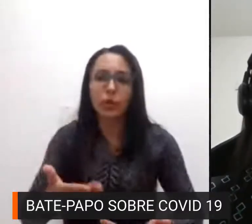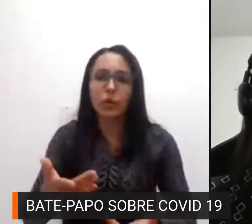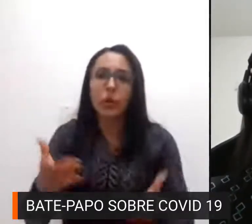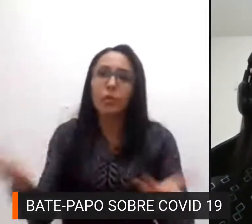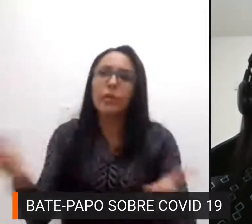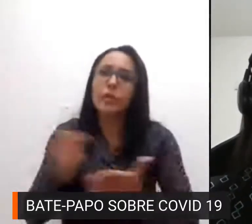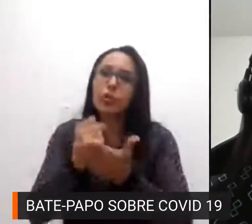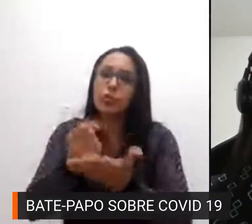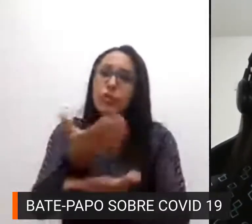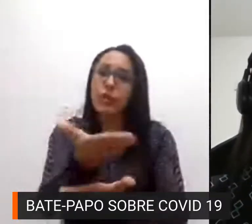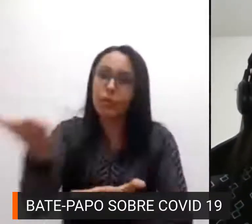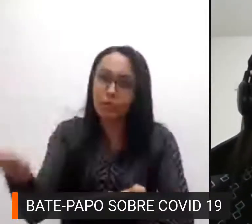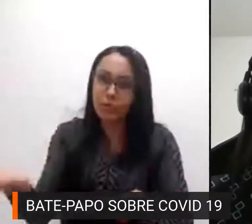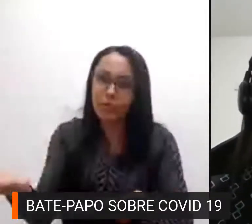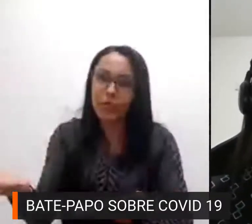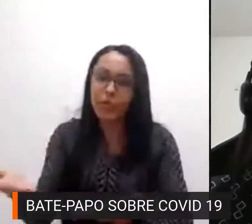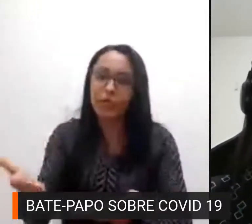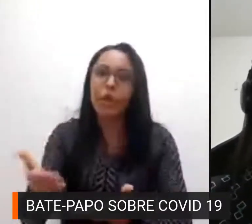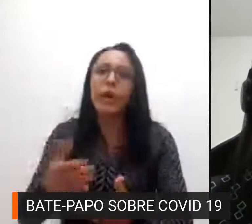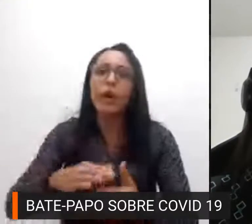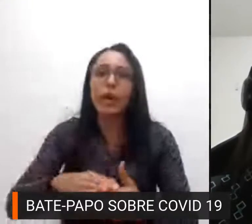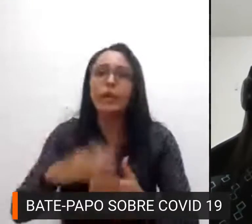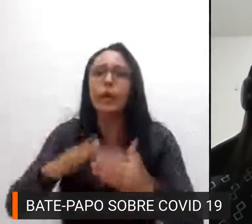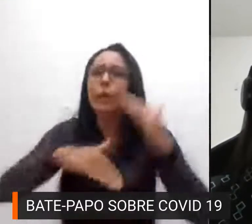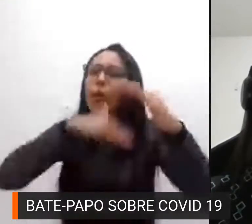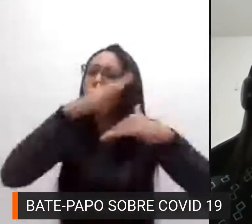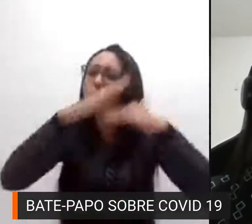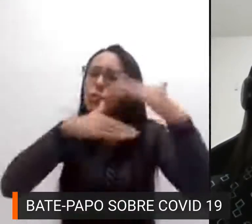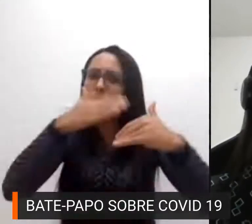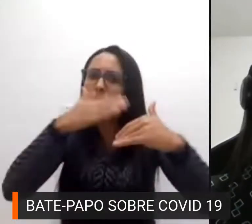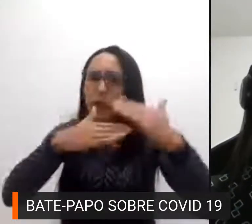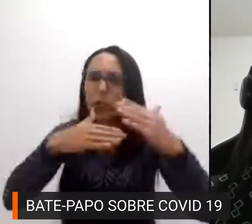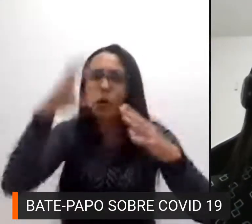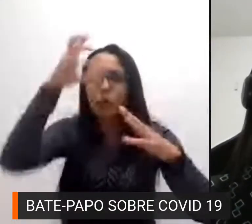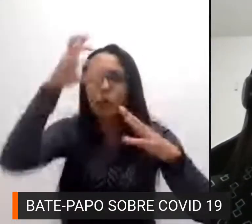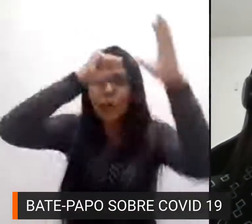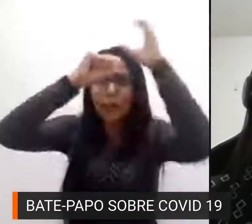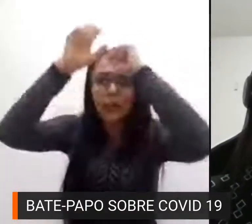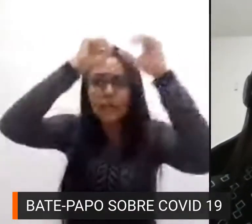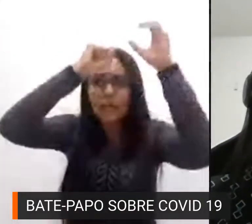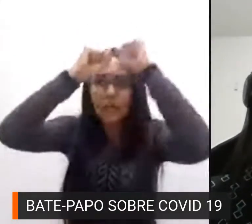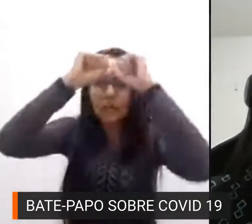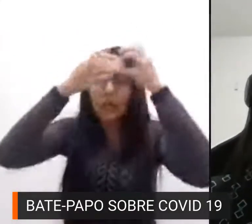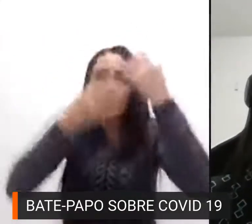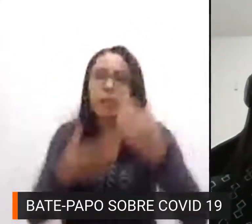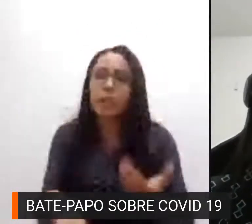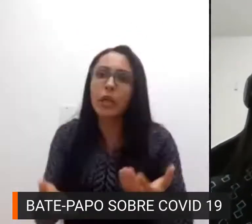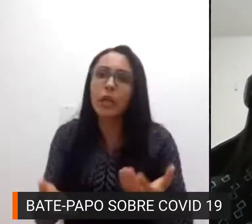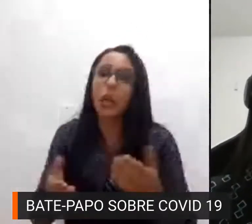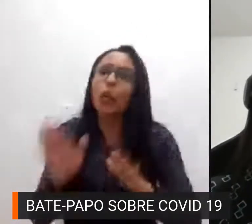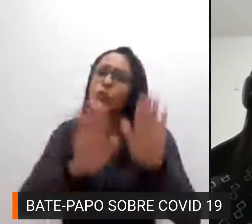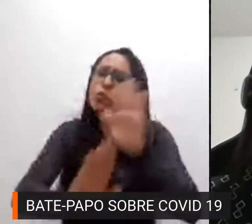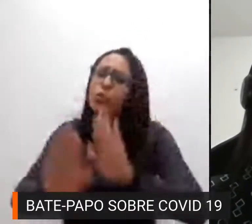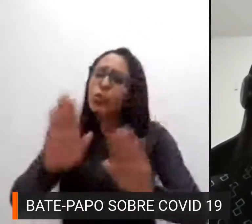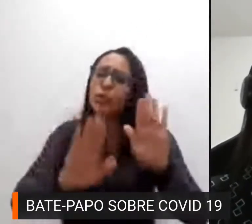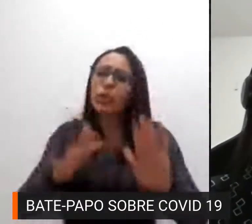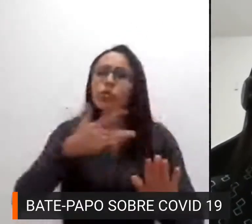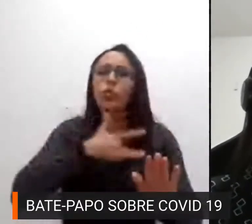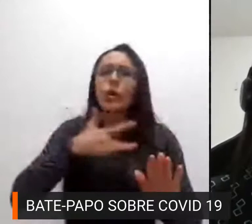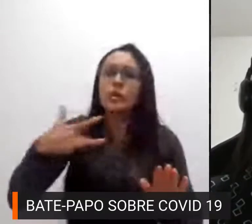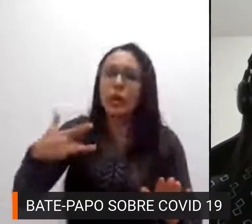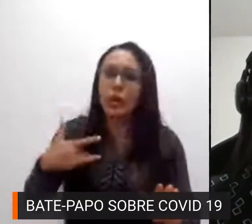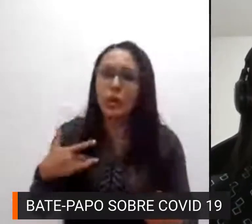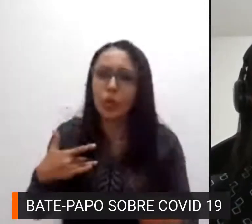né, para a construção do conhecimento acerca dos cuidados com a saúde que nós devemos ter